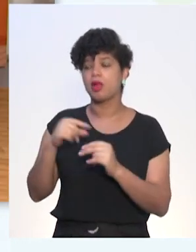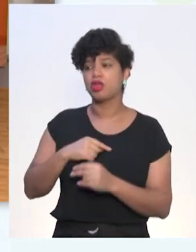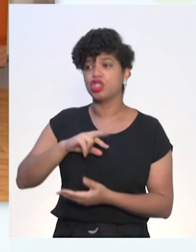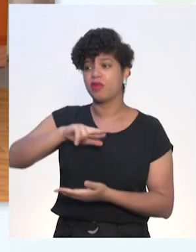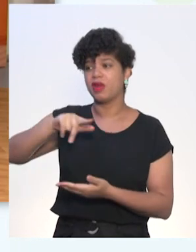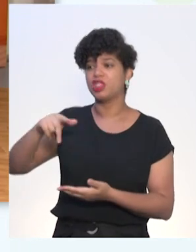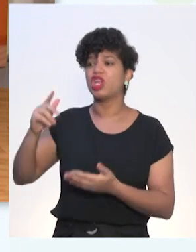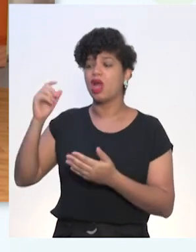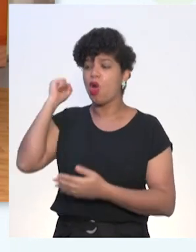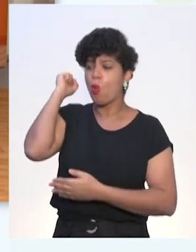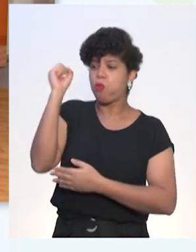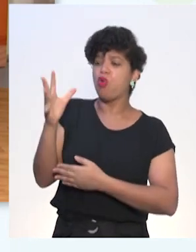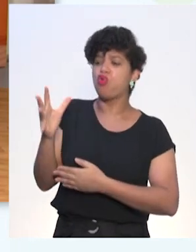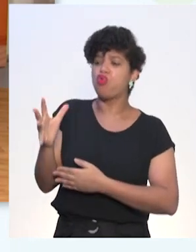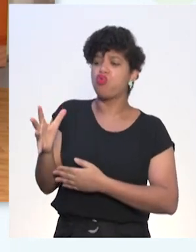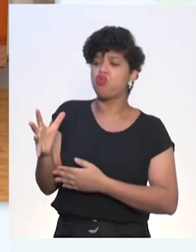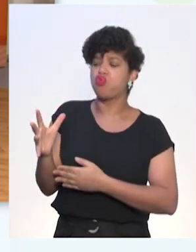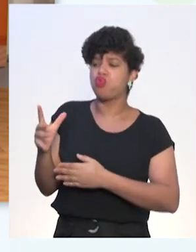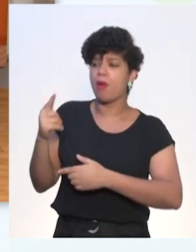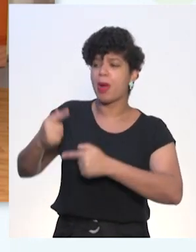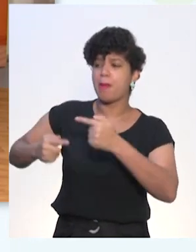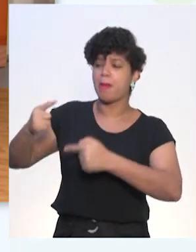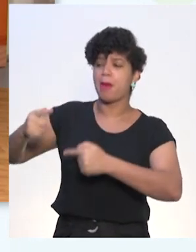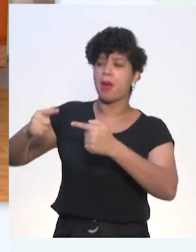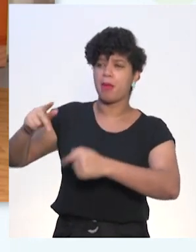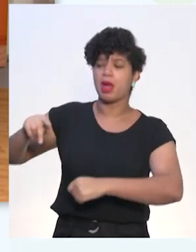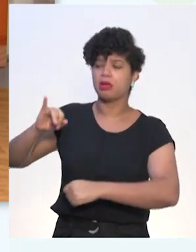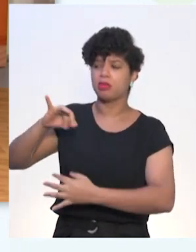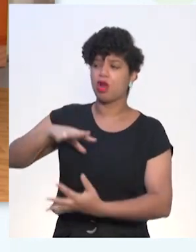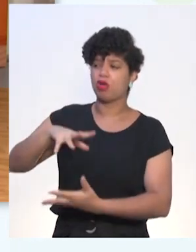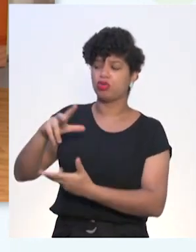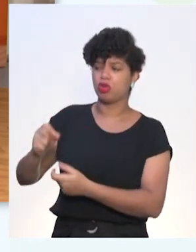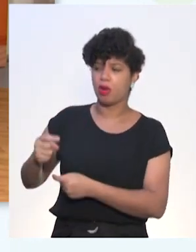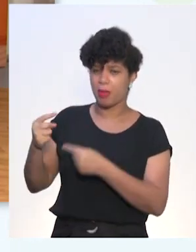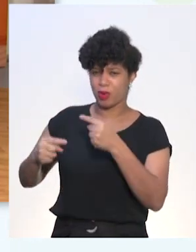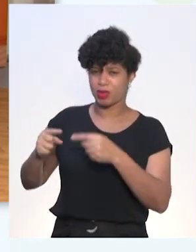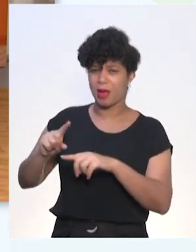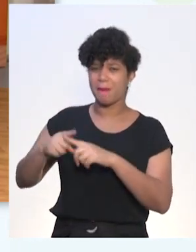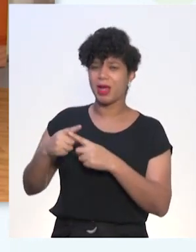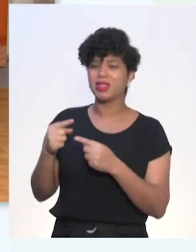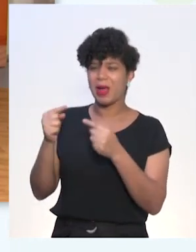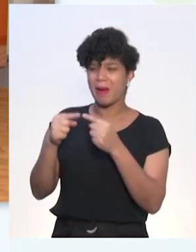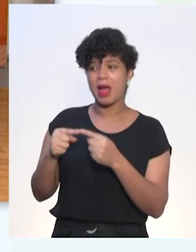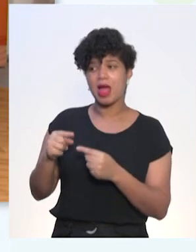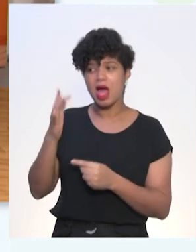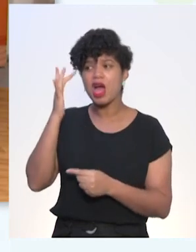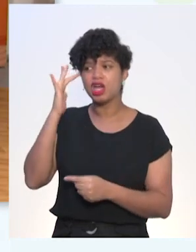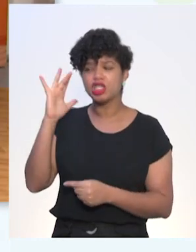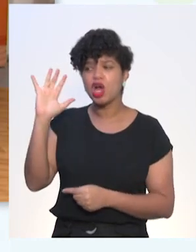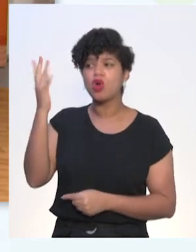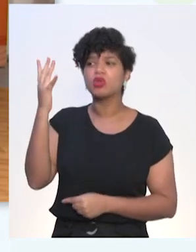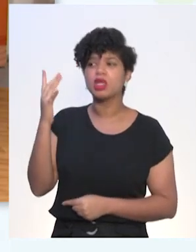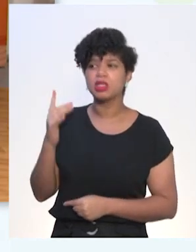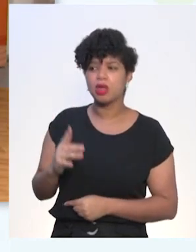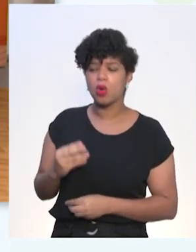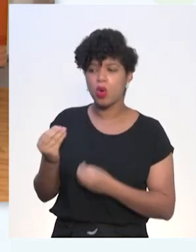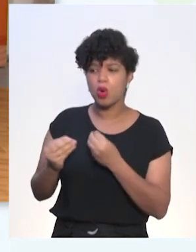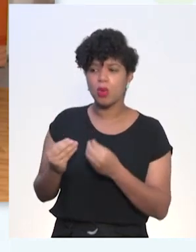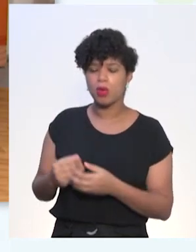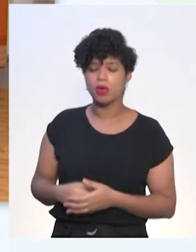de atentados têm alguns conflitos internacionais até agora tudo indica que o Episódio de ontem foi um acidente